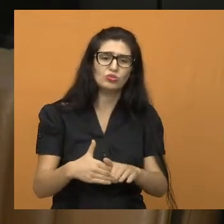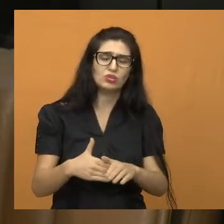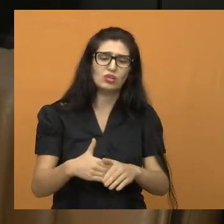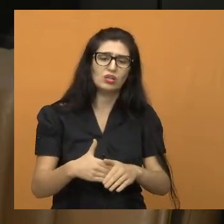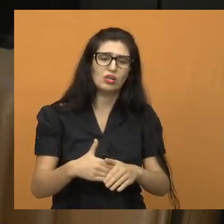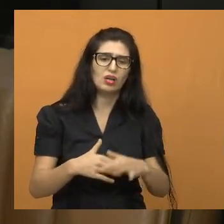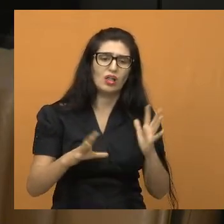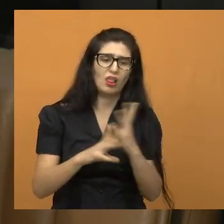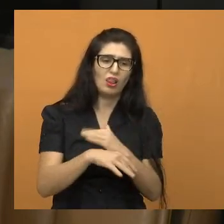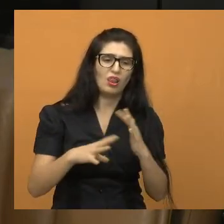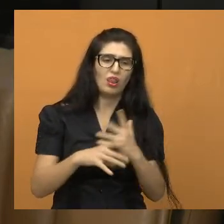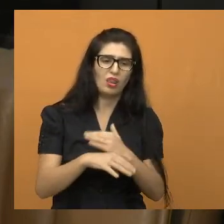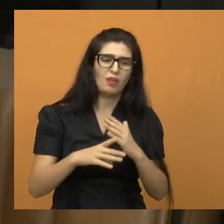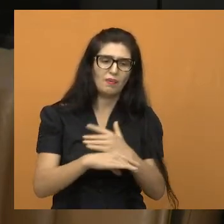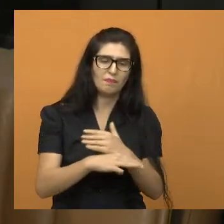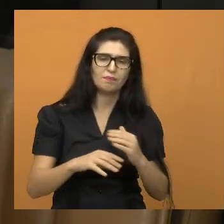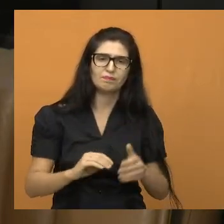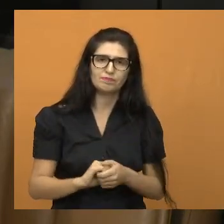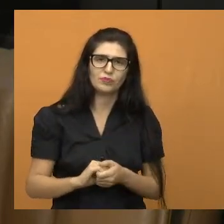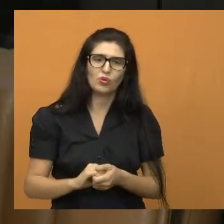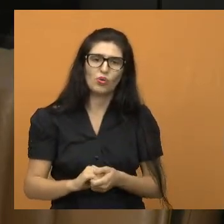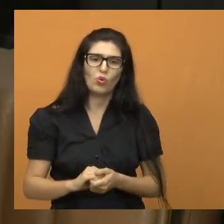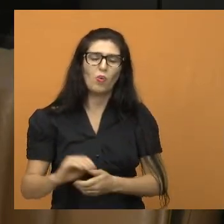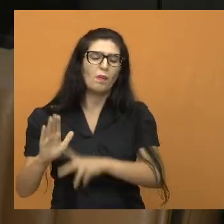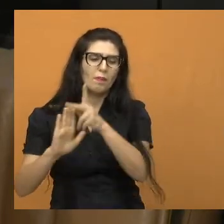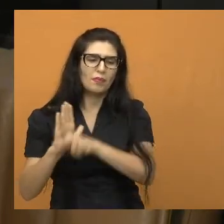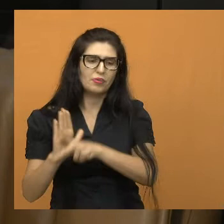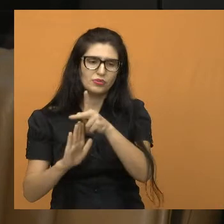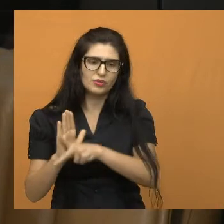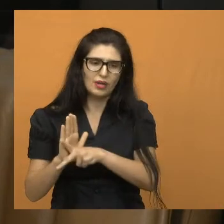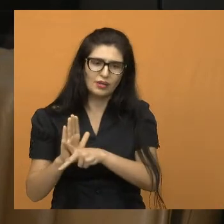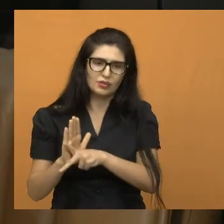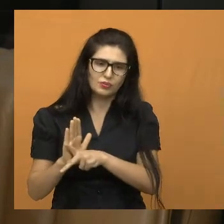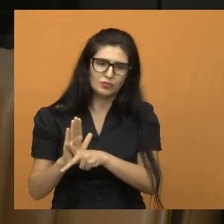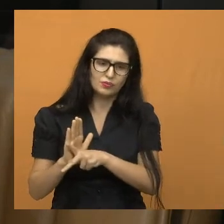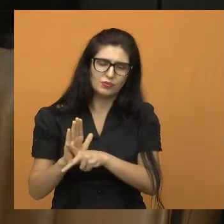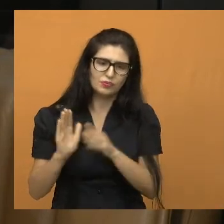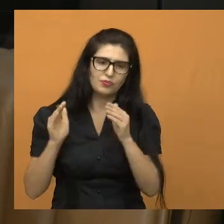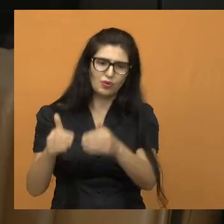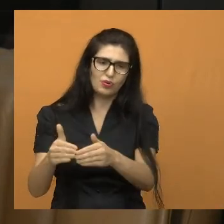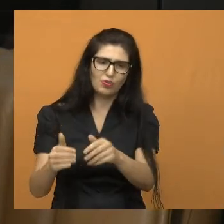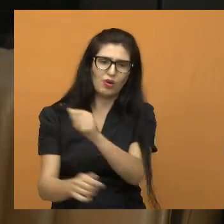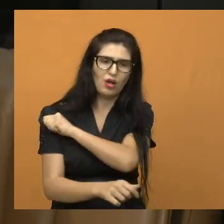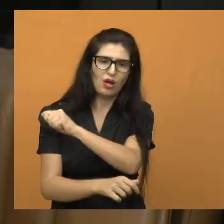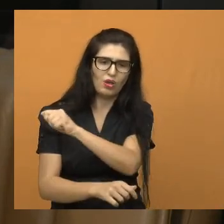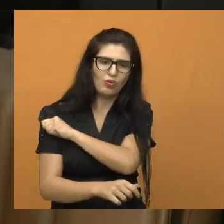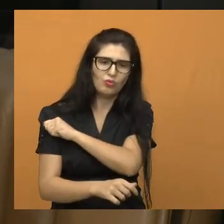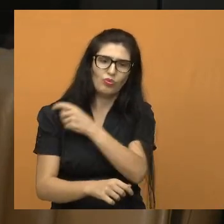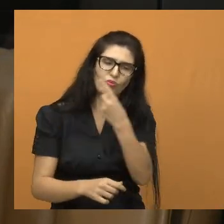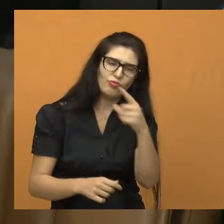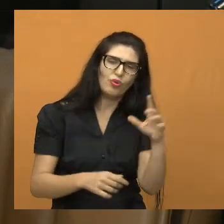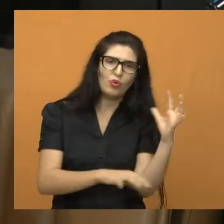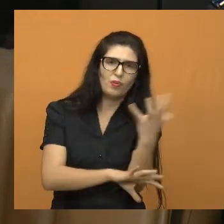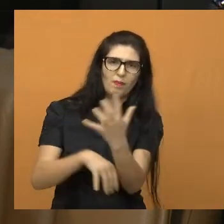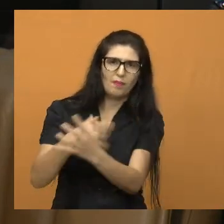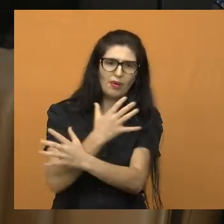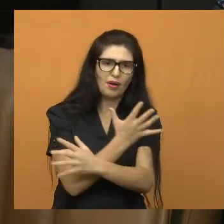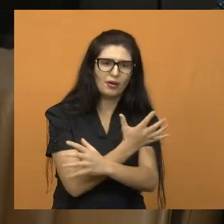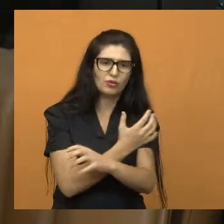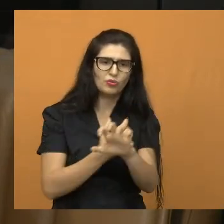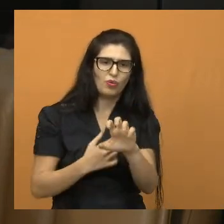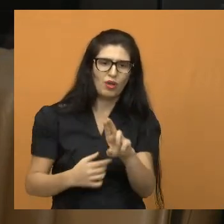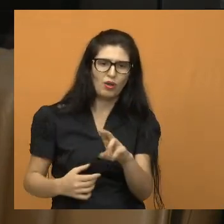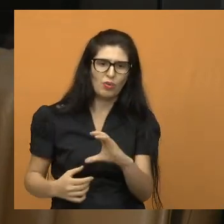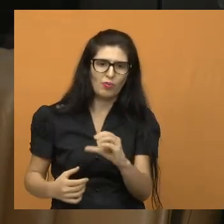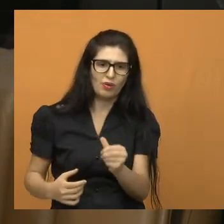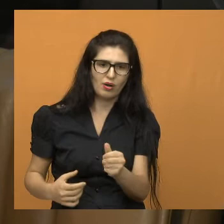um dos projetos, uma das atitudes, né, que os alunos foram até o Parque dos Eucaliptos, e tivemos